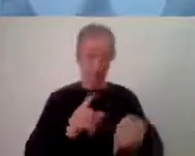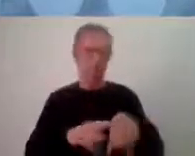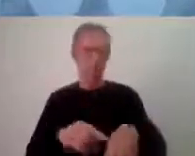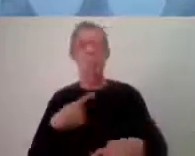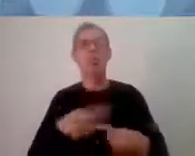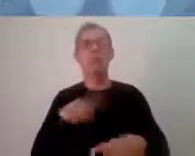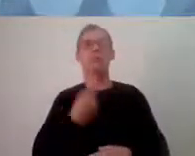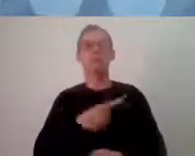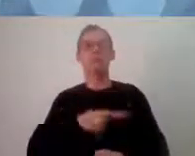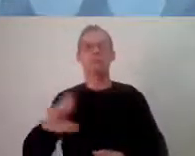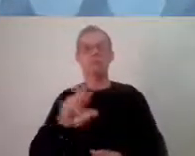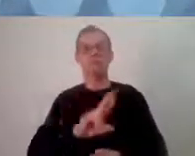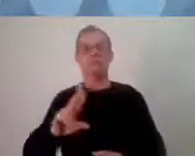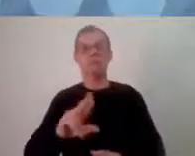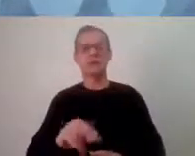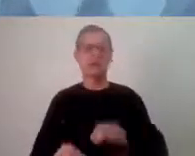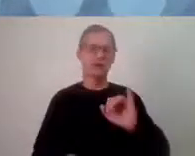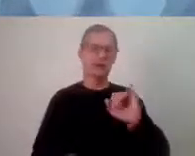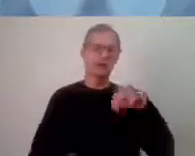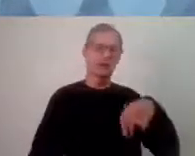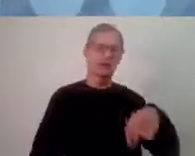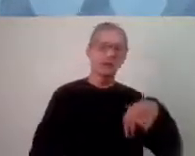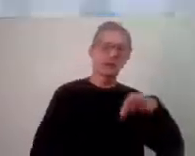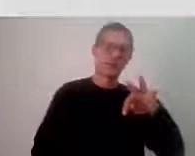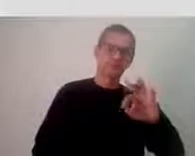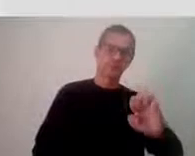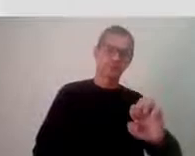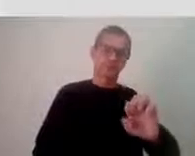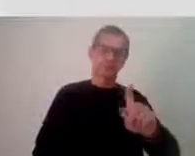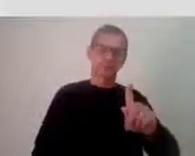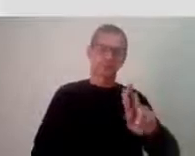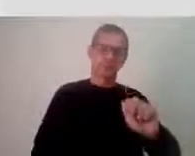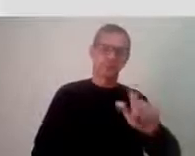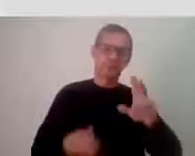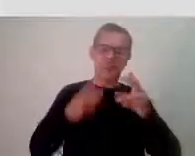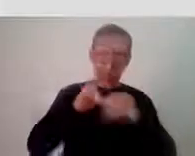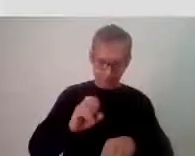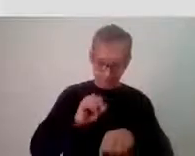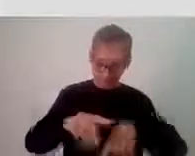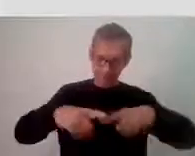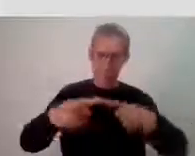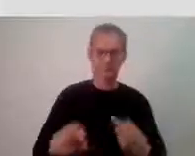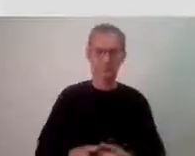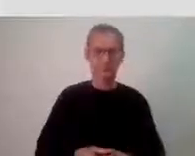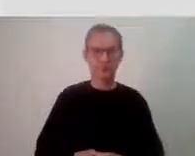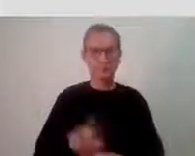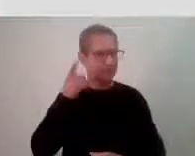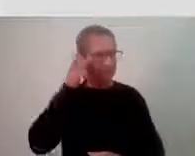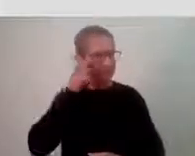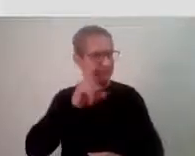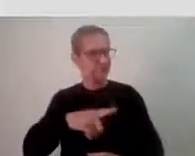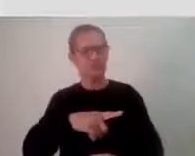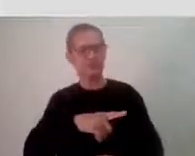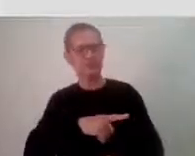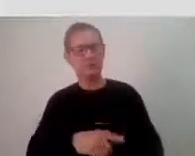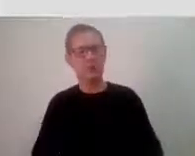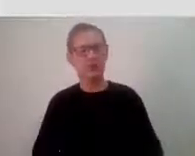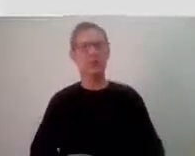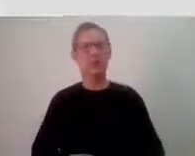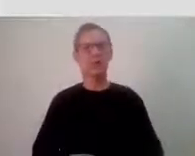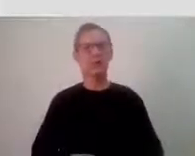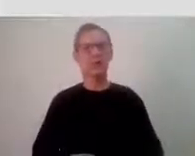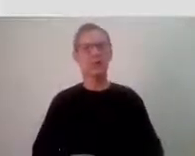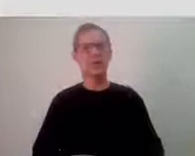Por isso que a gente pode utilizar as integrais. Acompanhe no quadro. Então, ó, a economia ela vai ser dada pela diferença entre